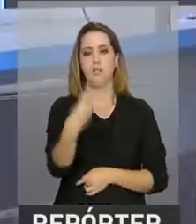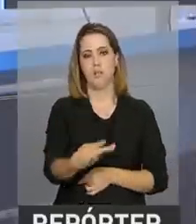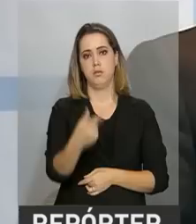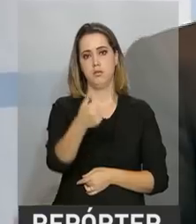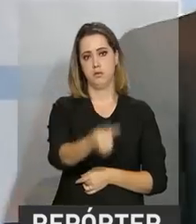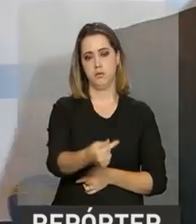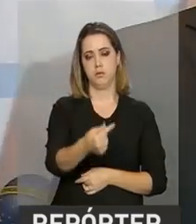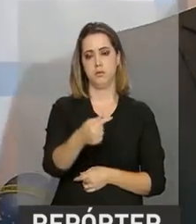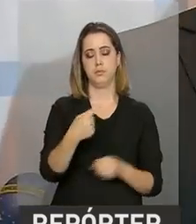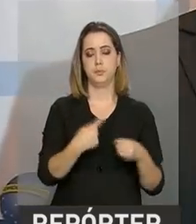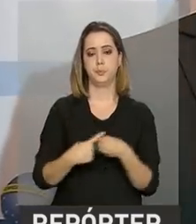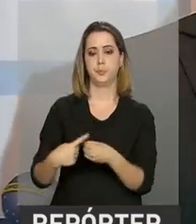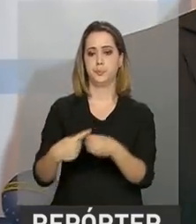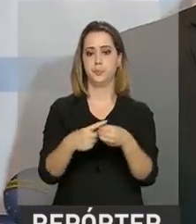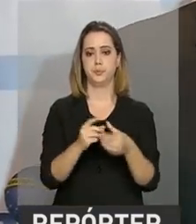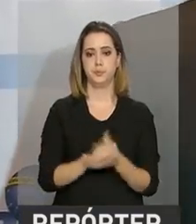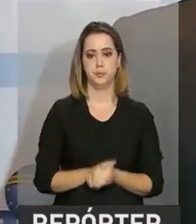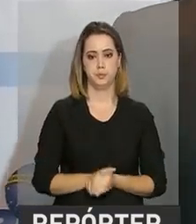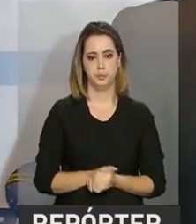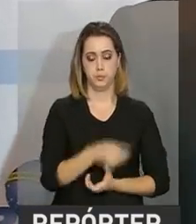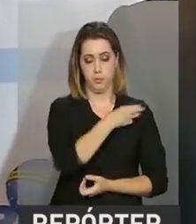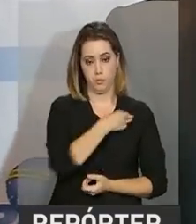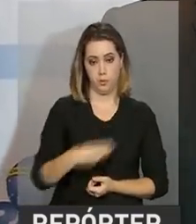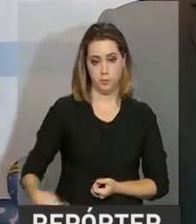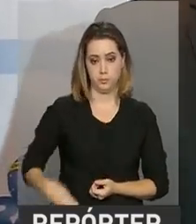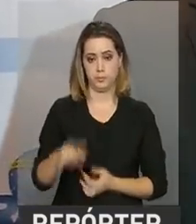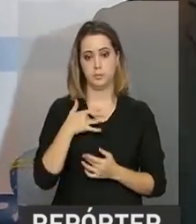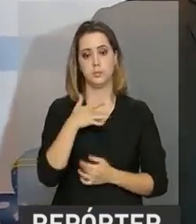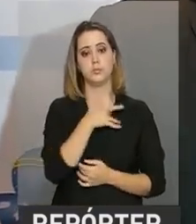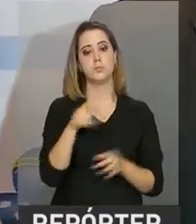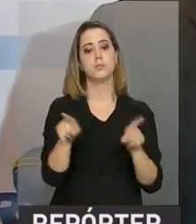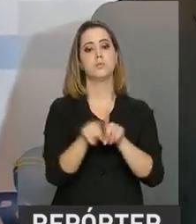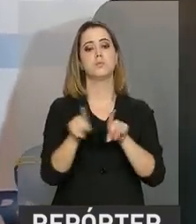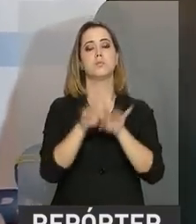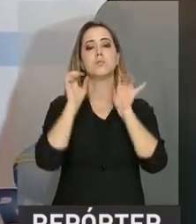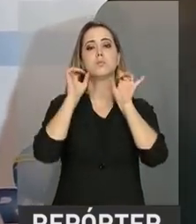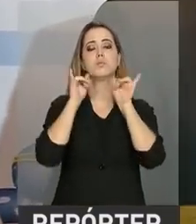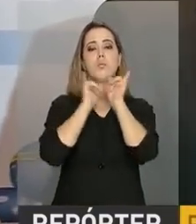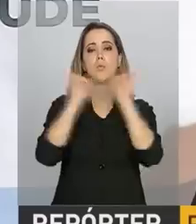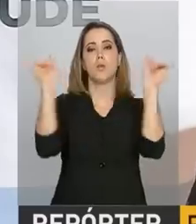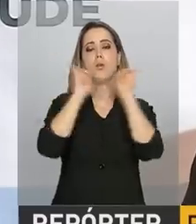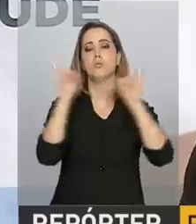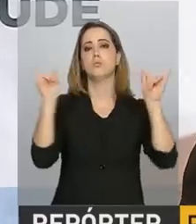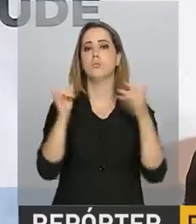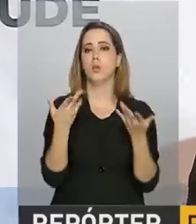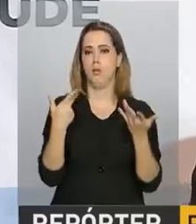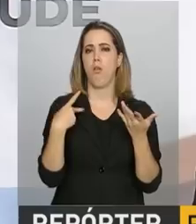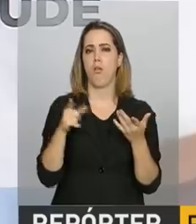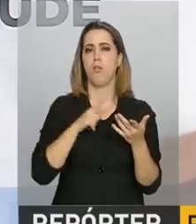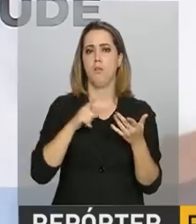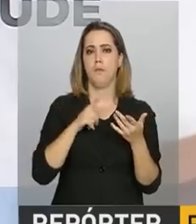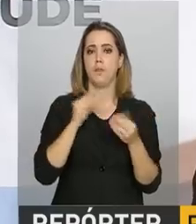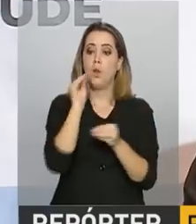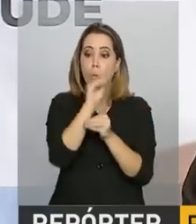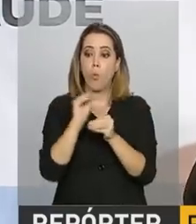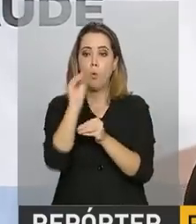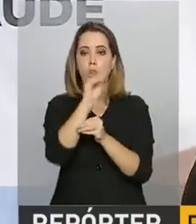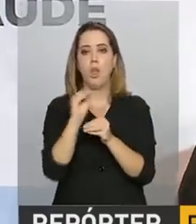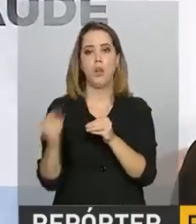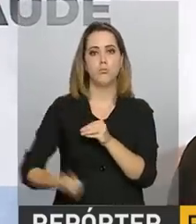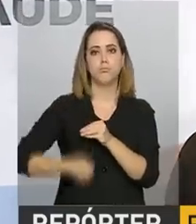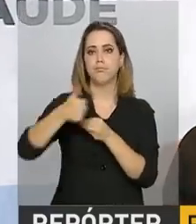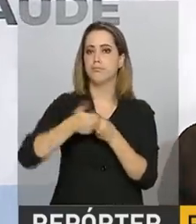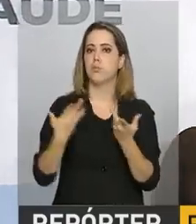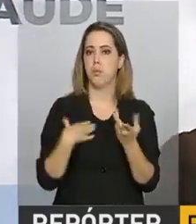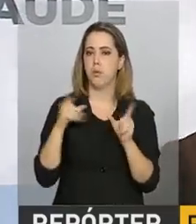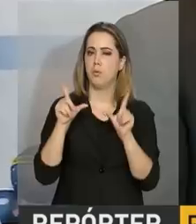municípios. O ministro da Saúde também anunciou a realização de um mutirão nos hospitais federais do Rio de Janeiro para